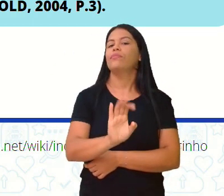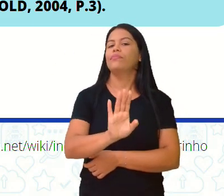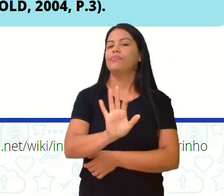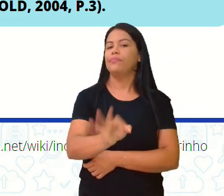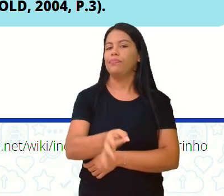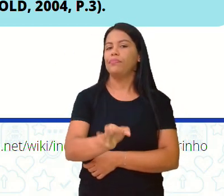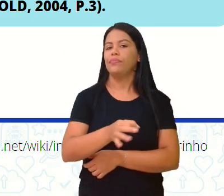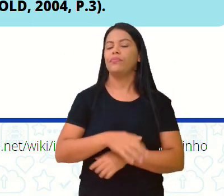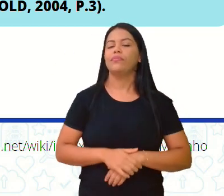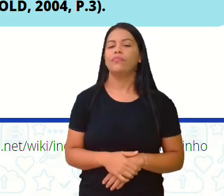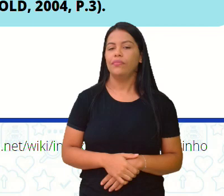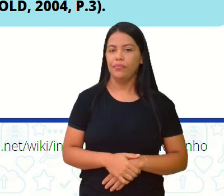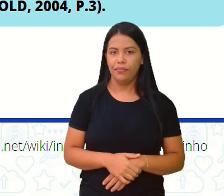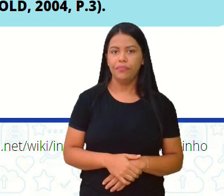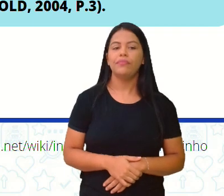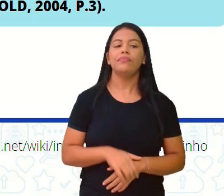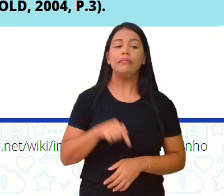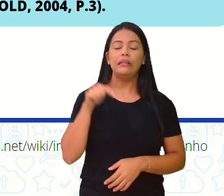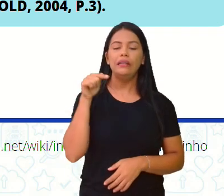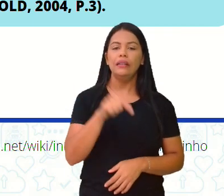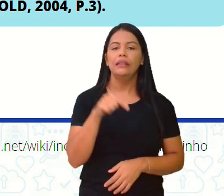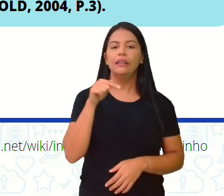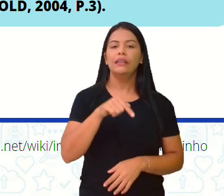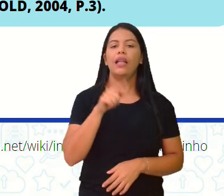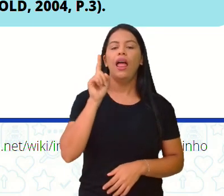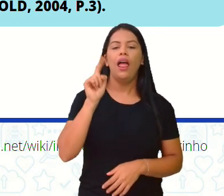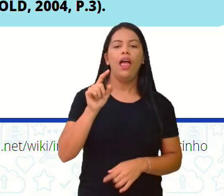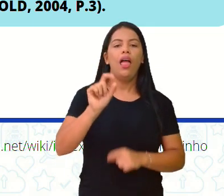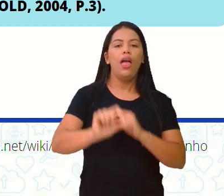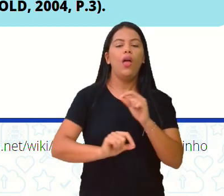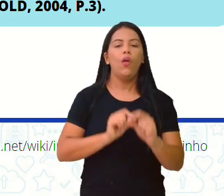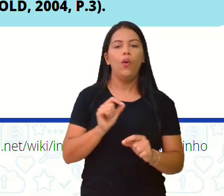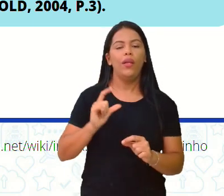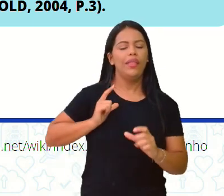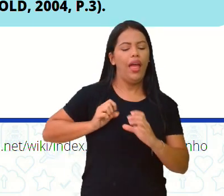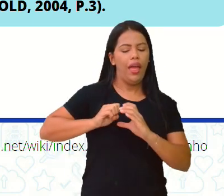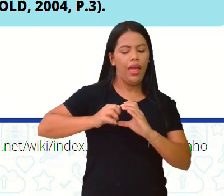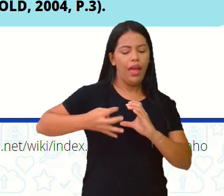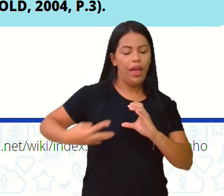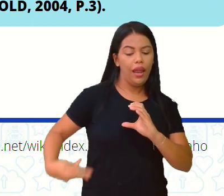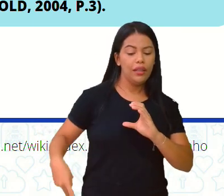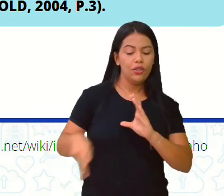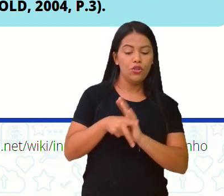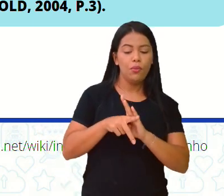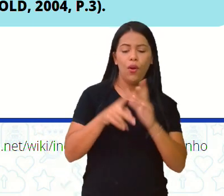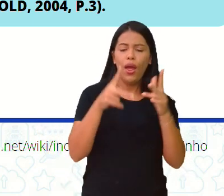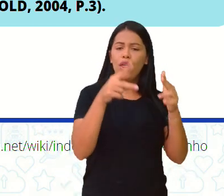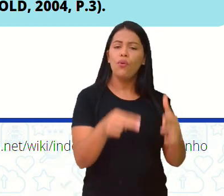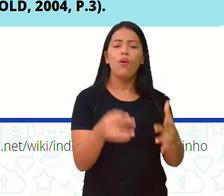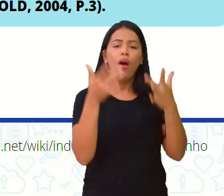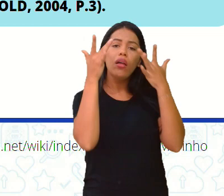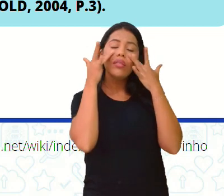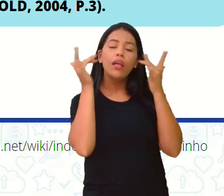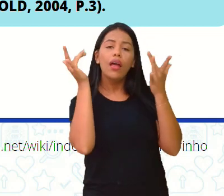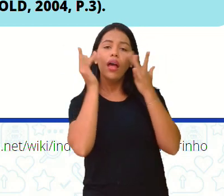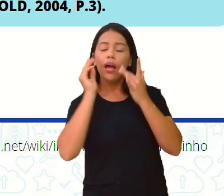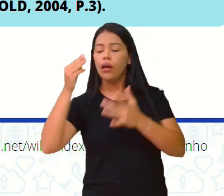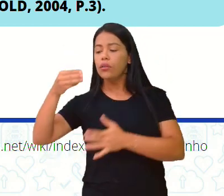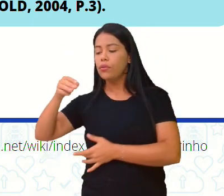Exatamente. O cavalo marinho, ele tem todas as características do teatro medieval.